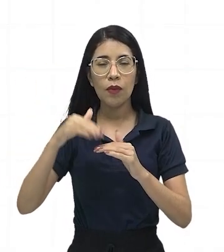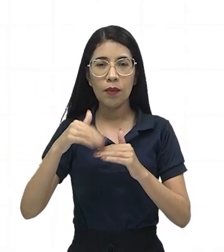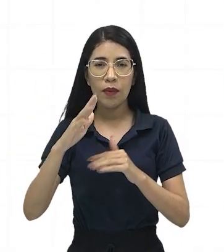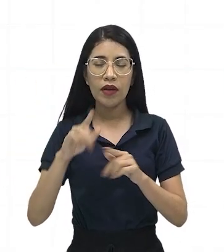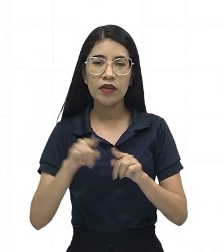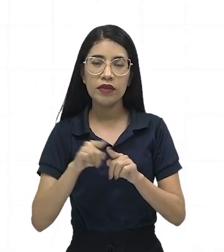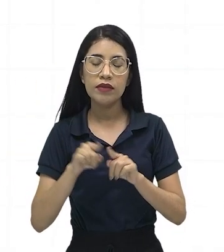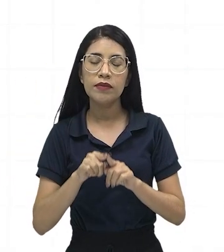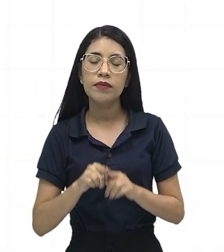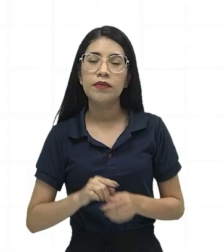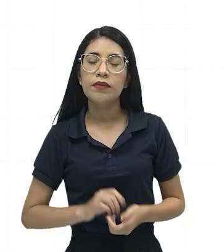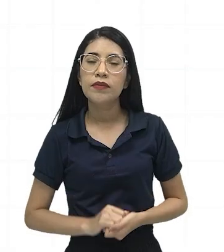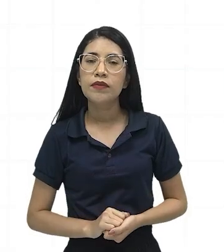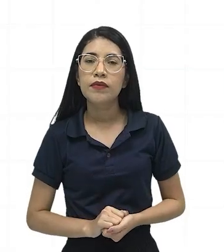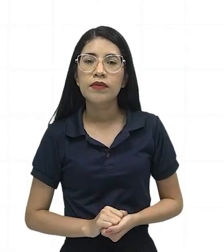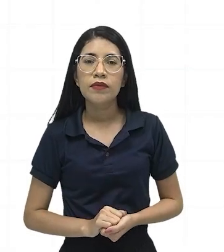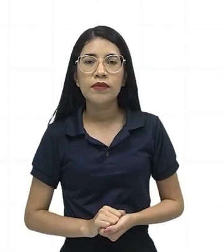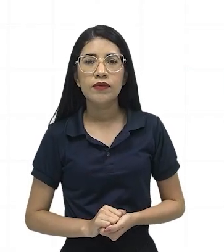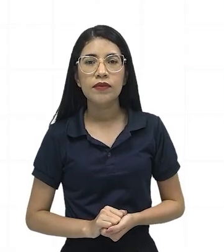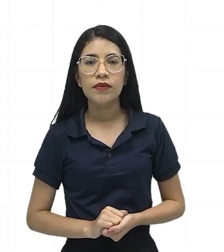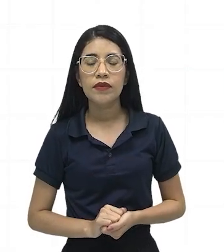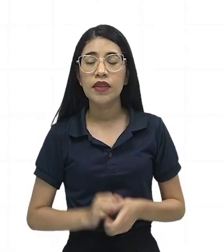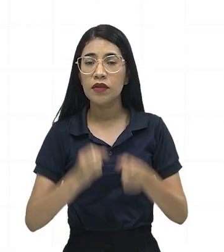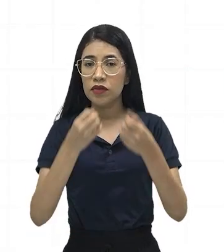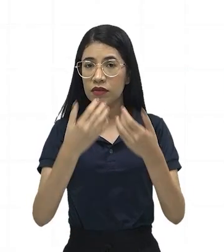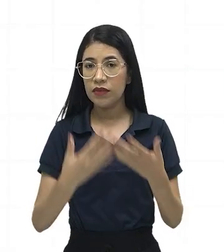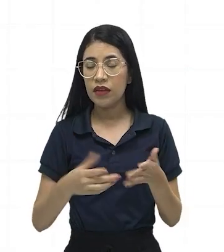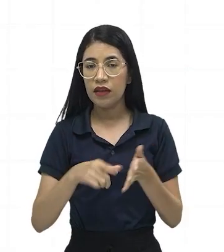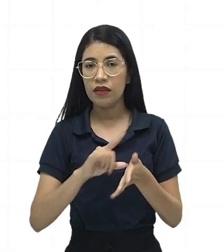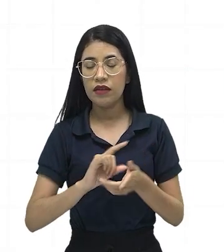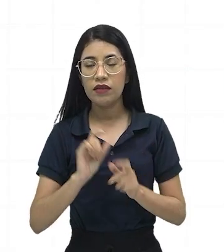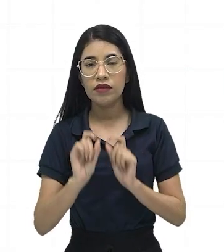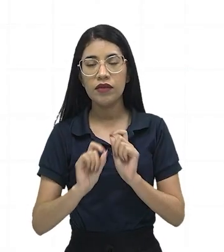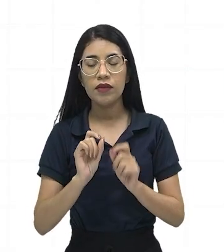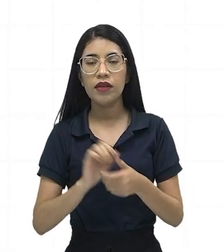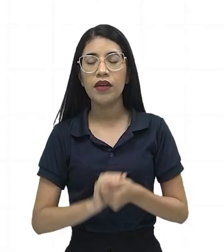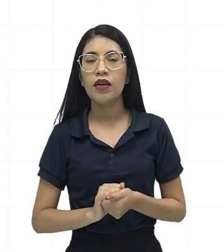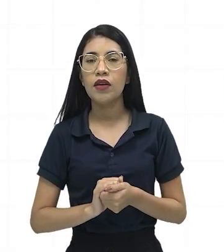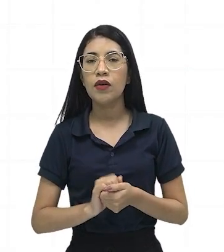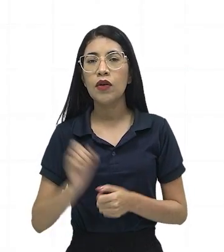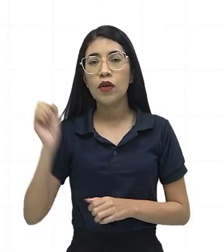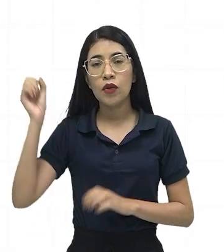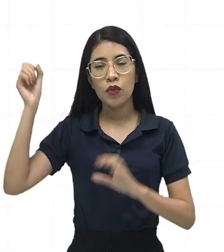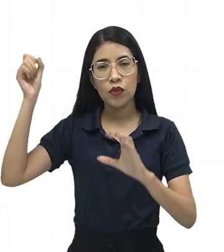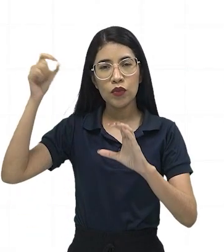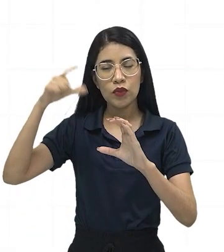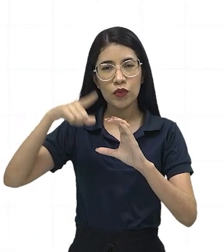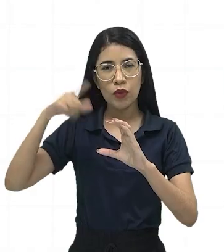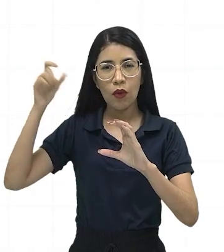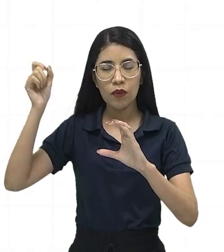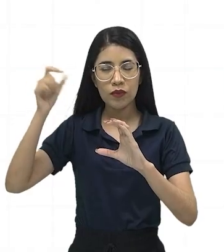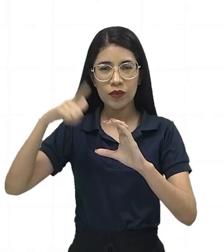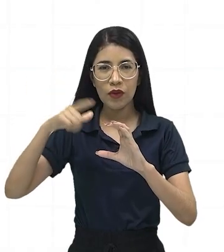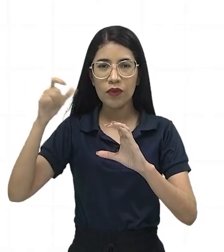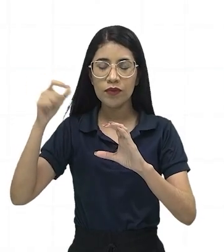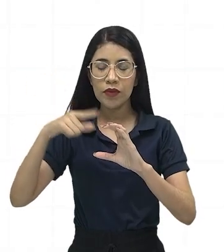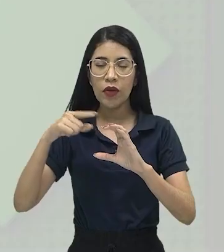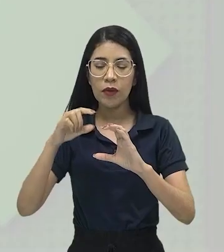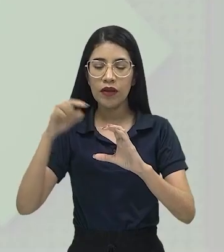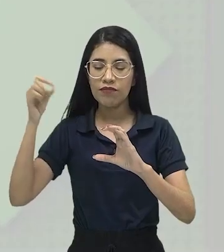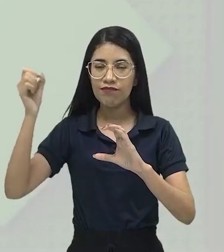superfície perpendicularmente. Que eu falei para vocês, esses raios, por atingirem dessa